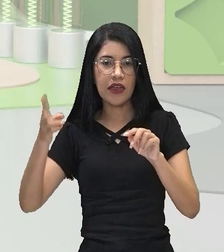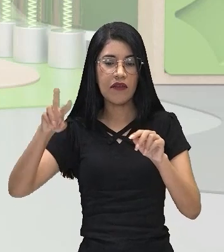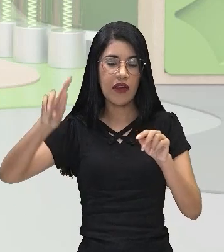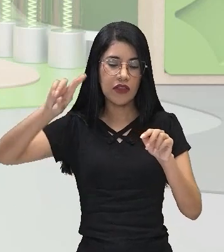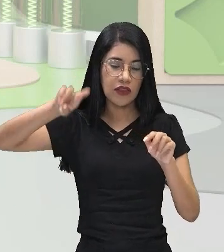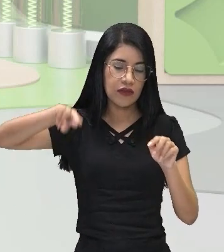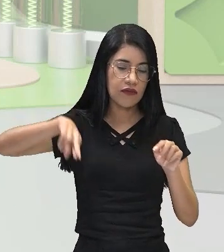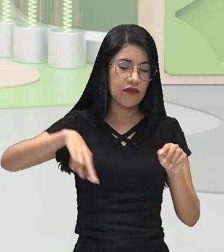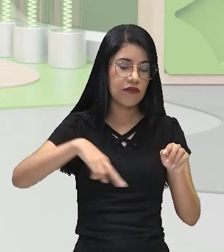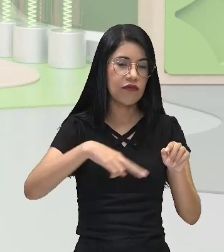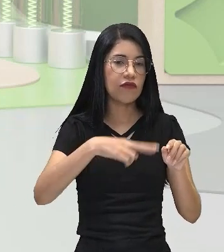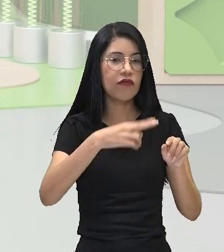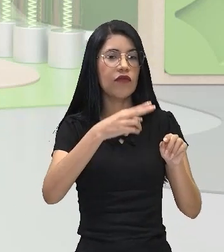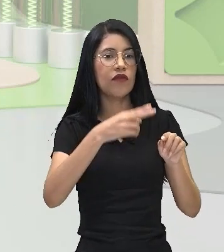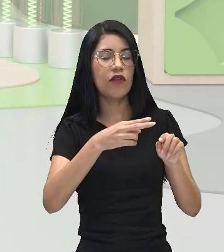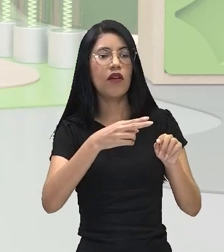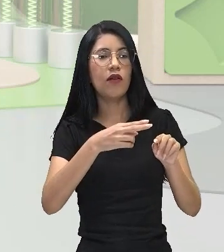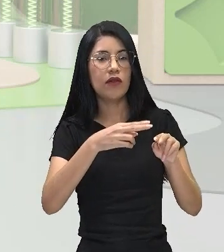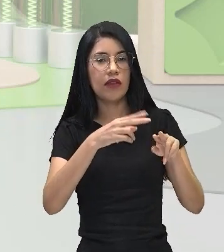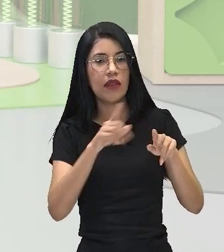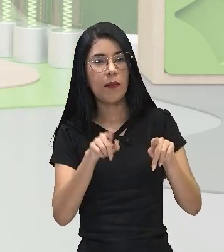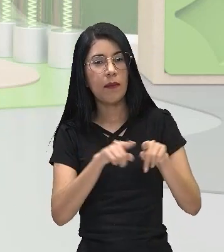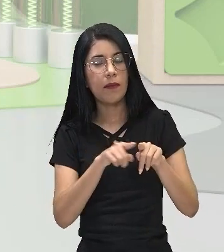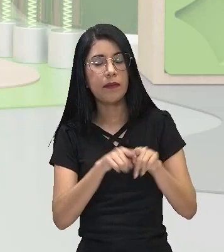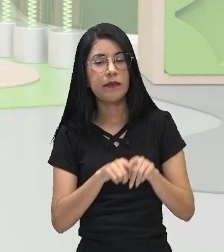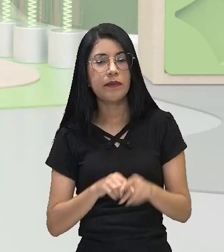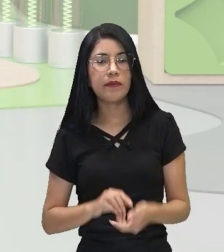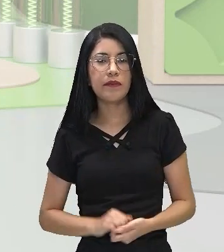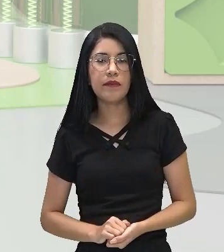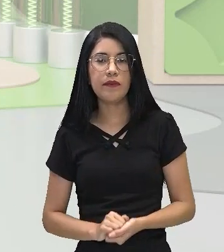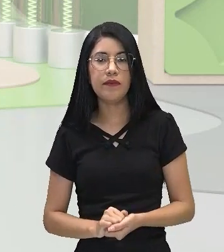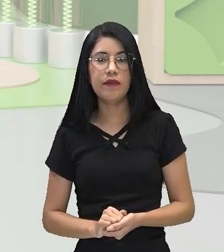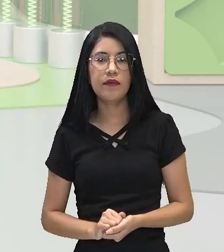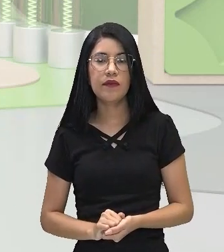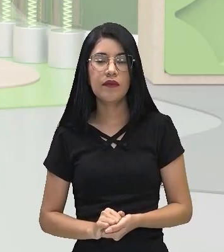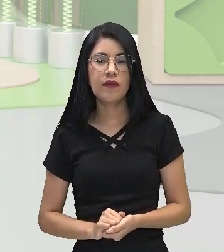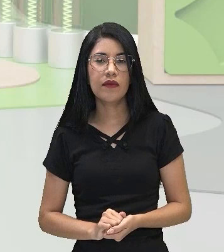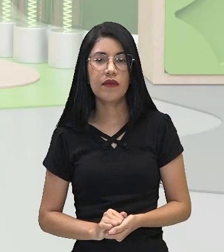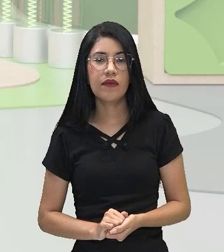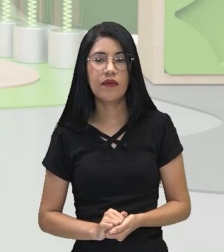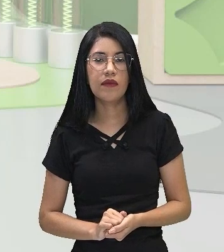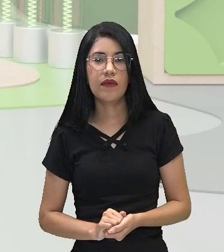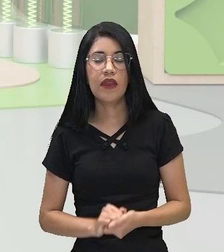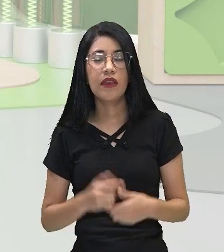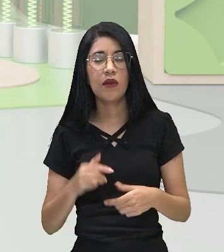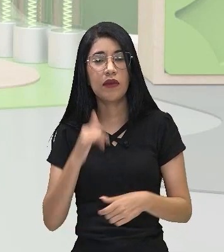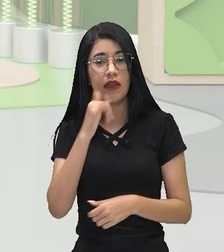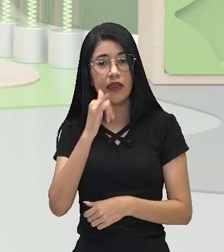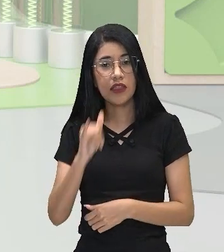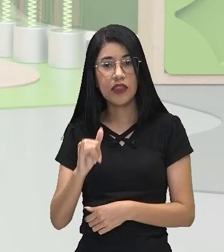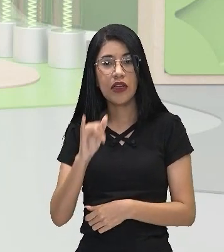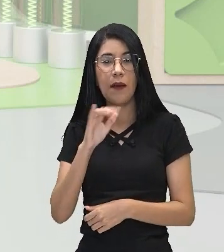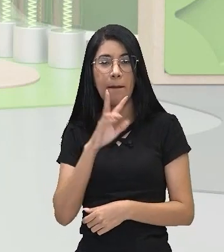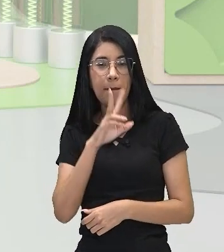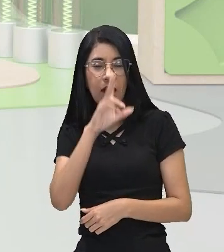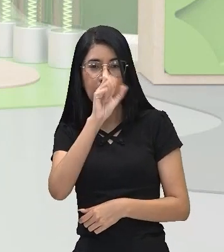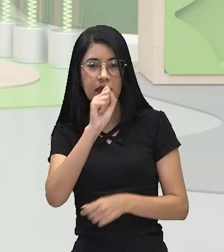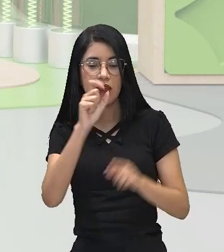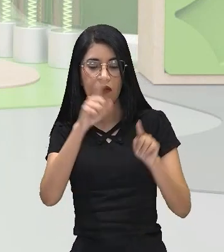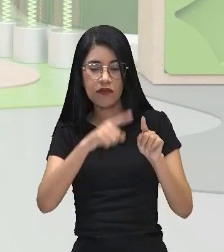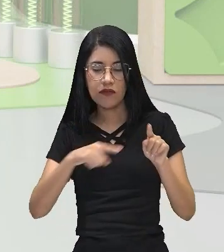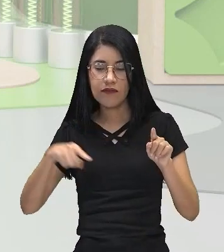Então, ele vai descer a sua rampa, vai fazer aí esse movimento. Então, da energia potencial aqui no ponto mais alto, ele